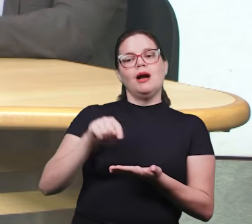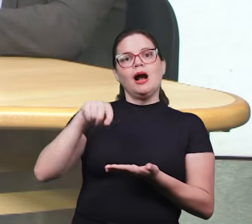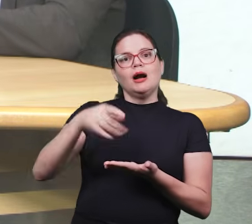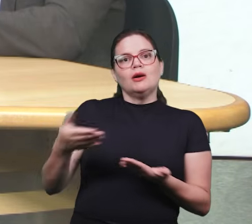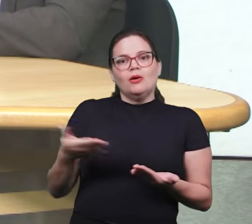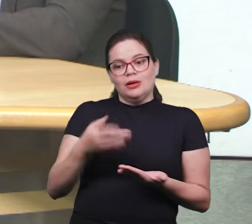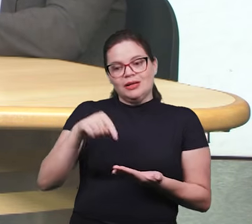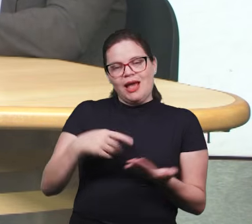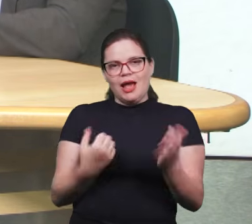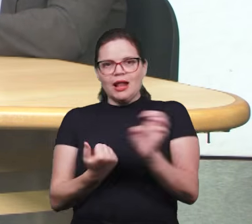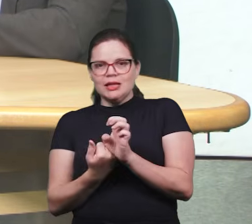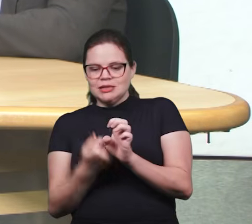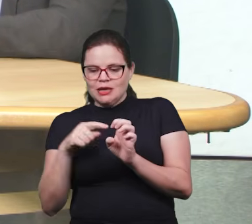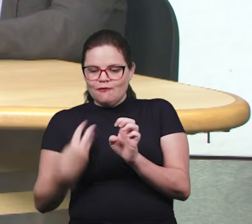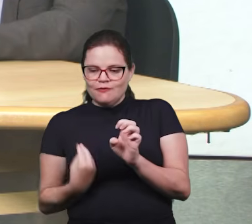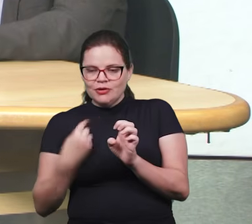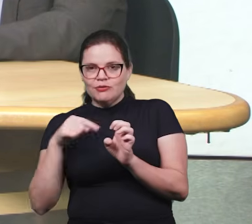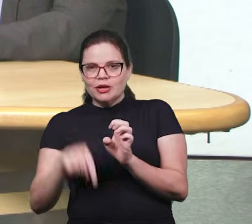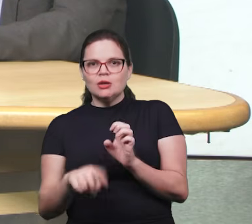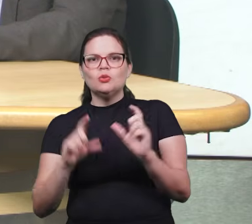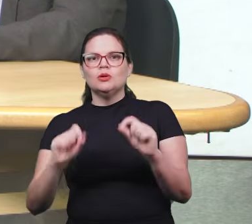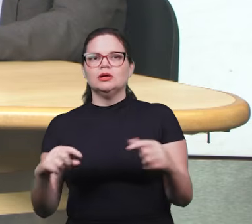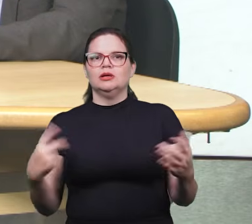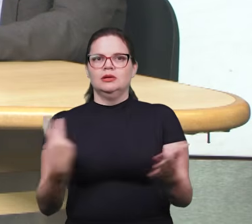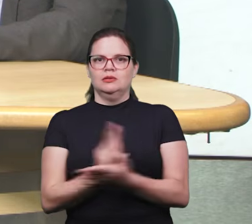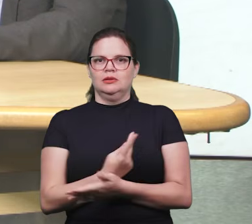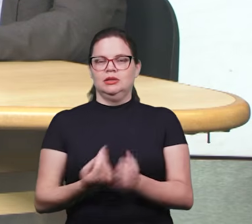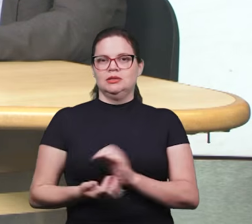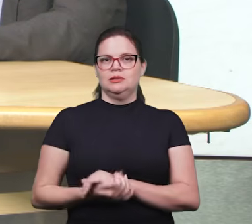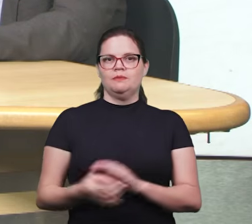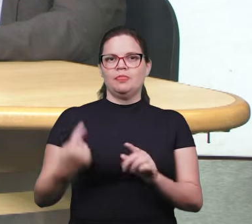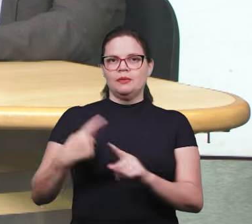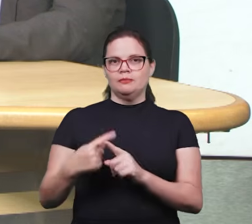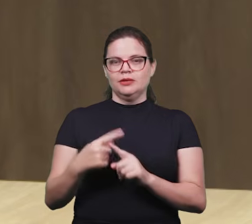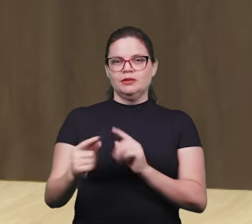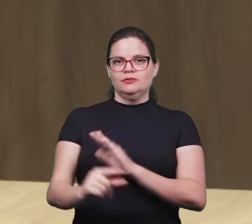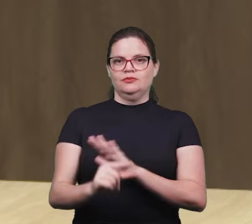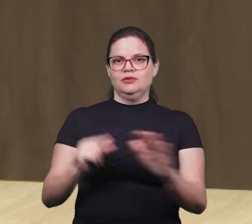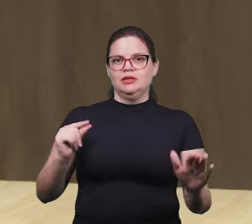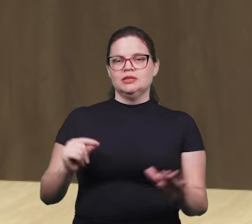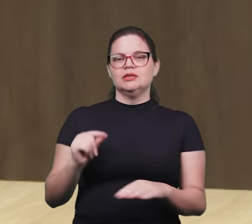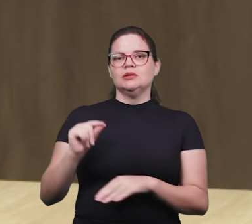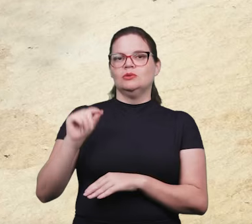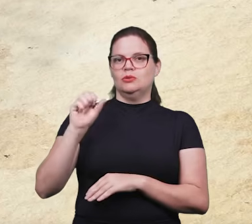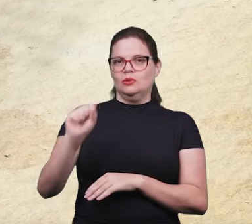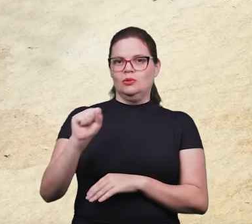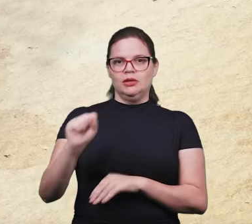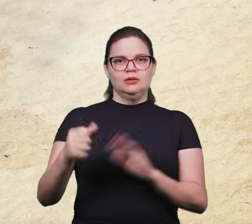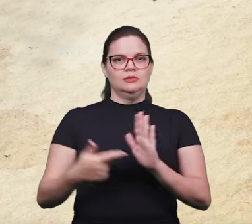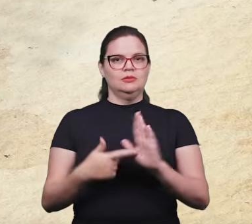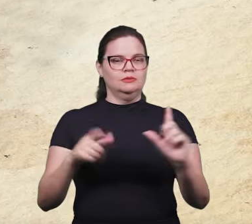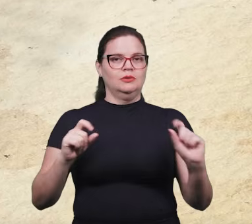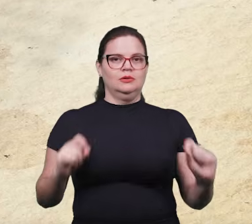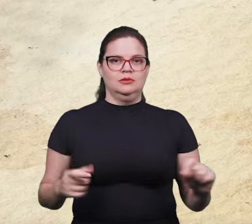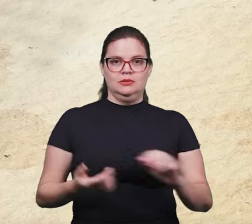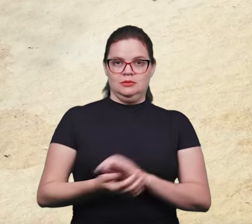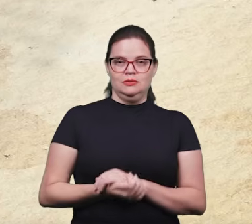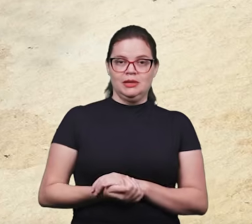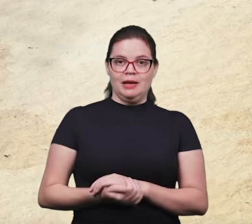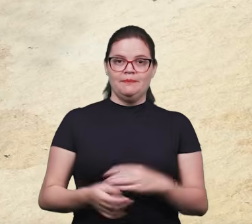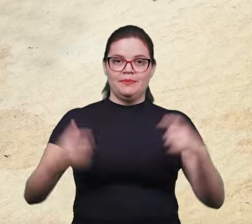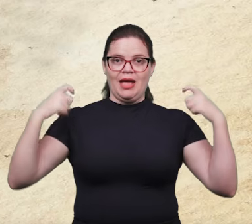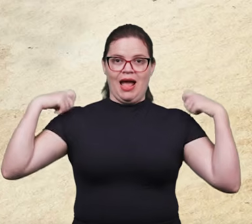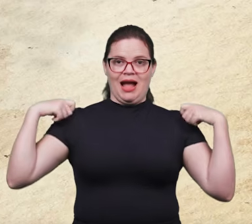dois personagens. Por exemplo, aqui no verso 8, a palavra nos fala que Elias tomou a sua